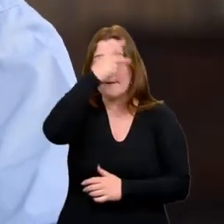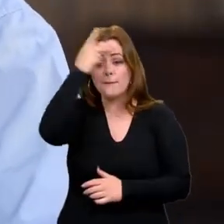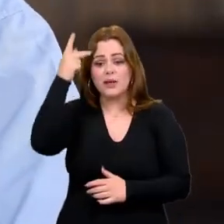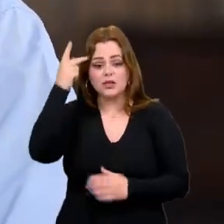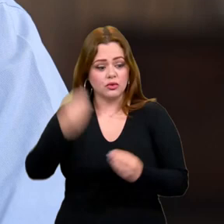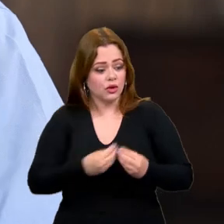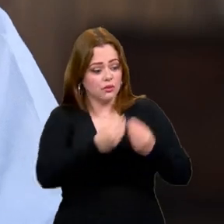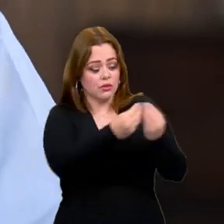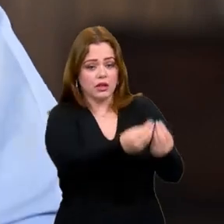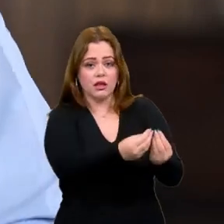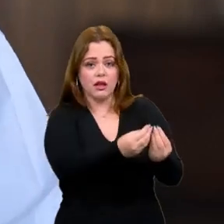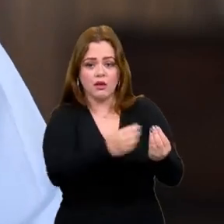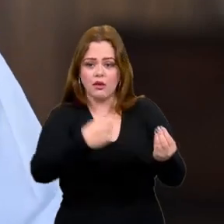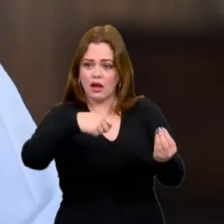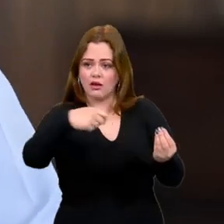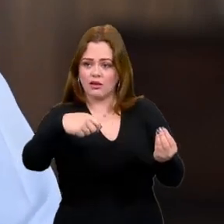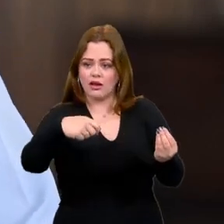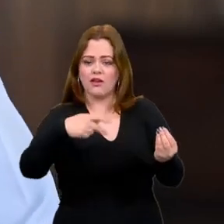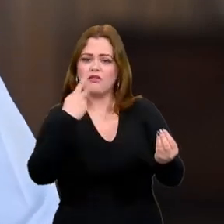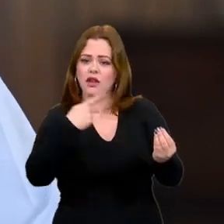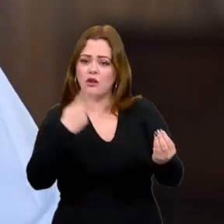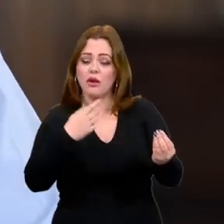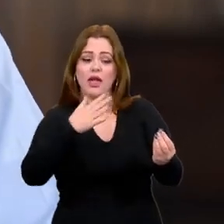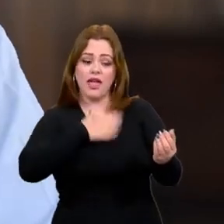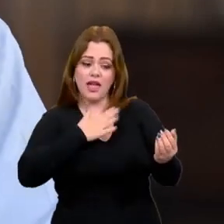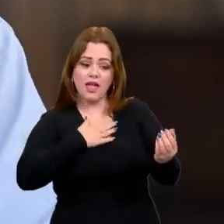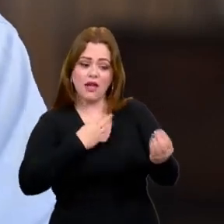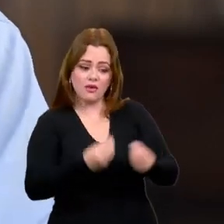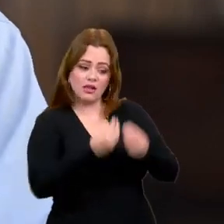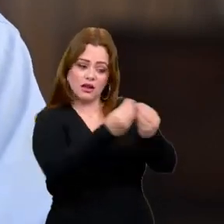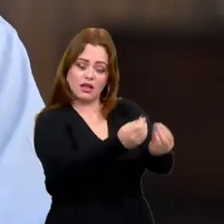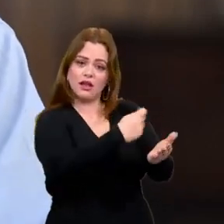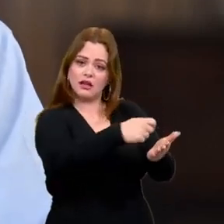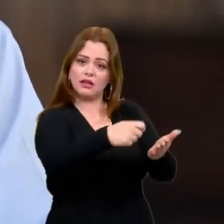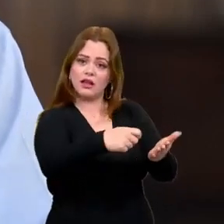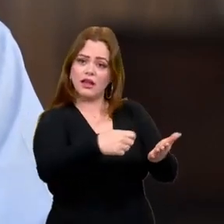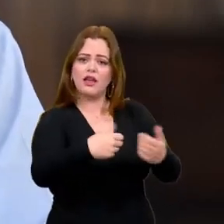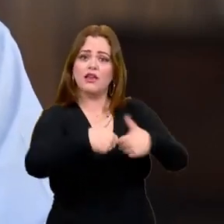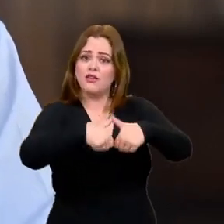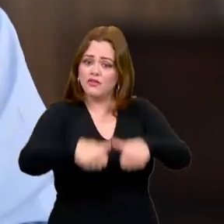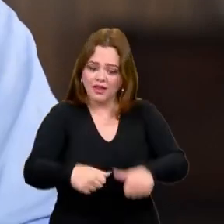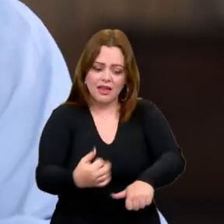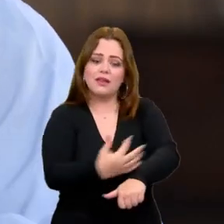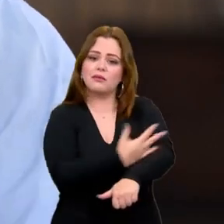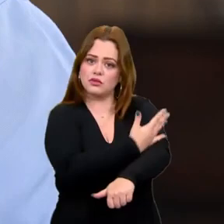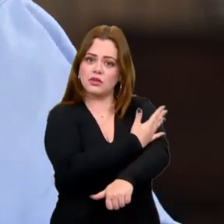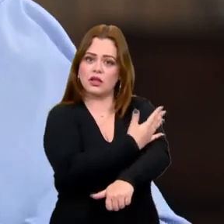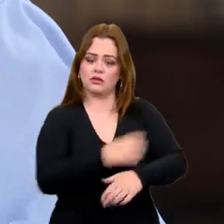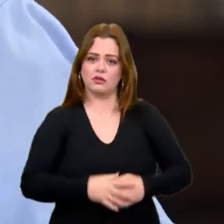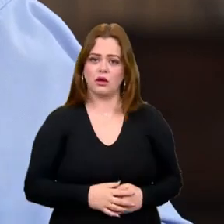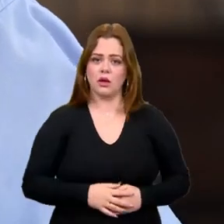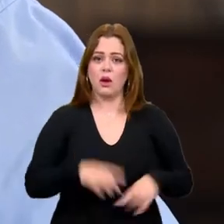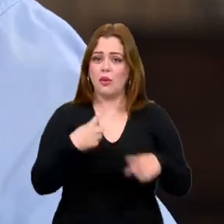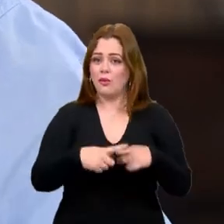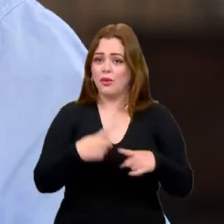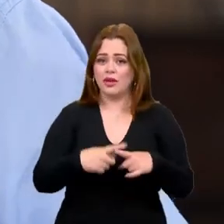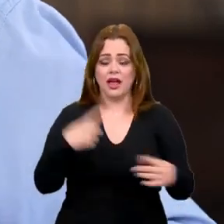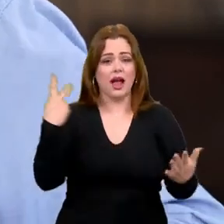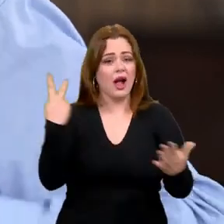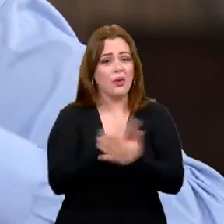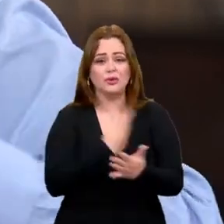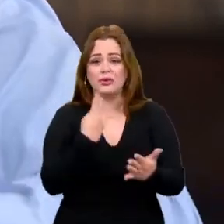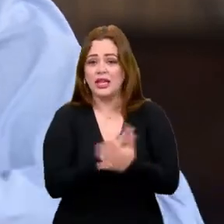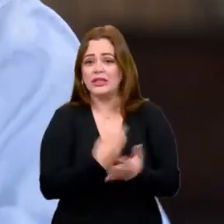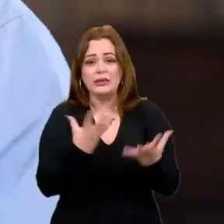me a caneta tal eu fiquei muito emocionado porque essas coisas acontecem muito comigo e eu encontro muita gente agora que